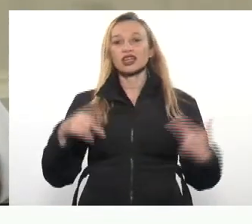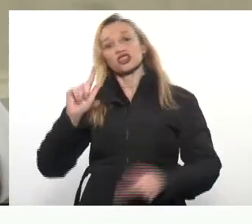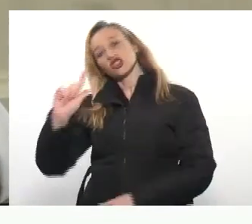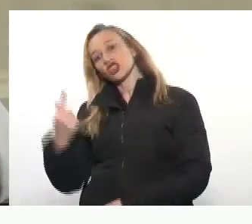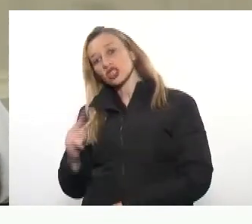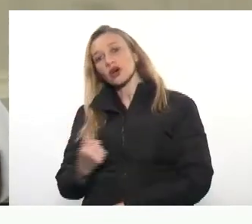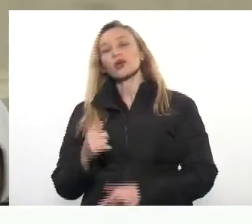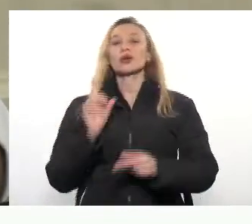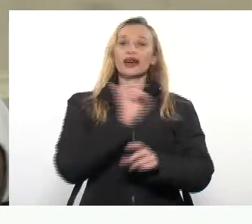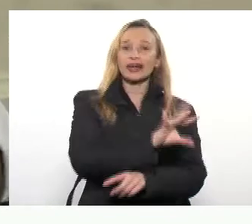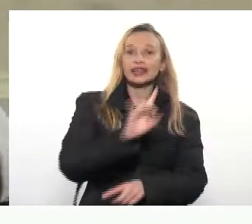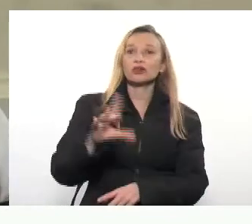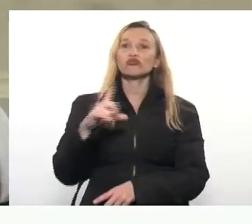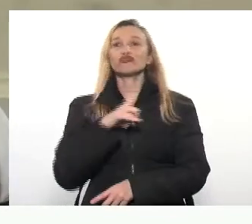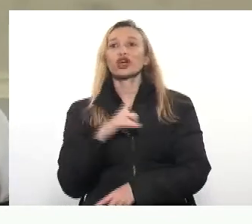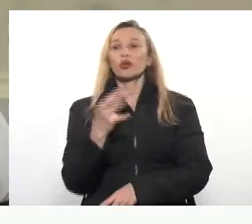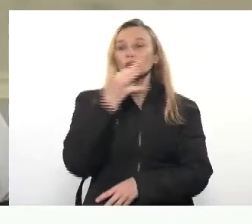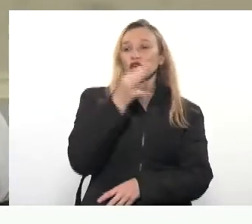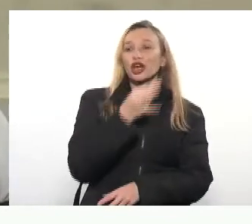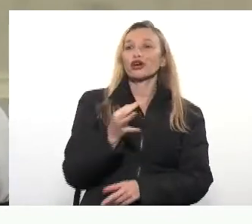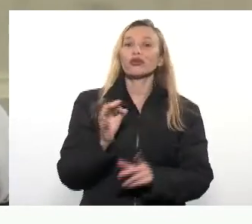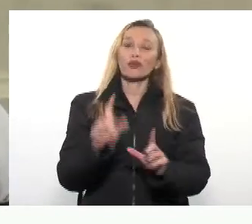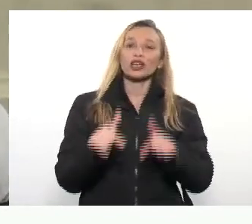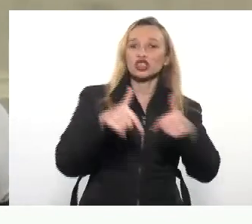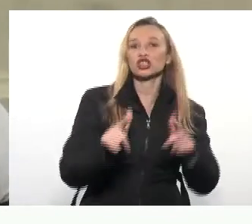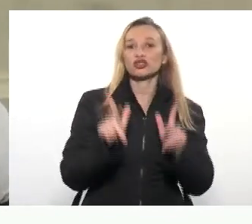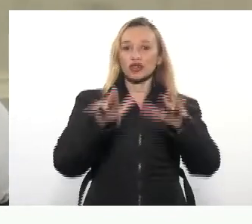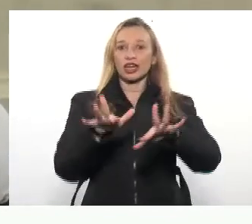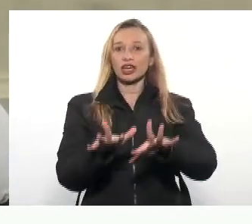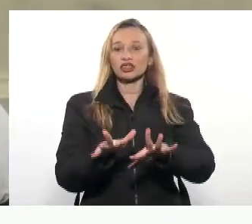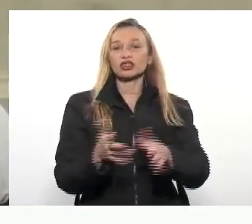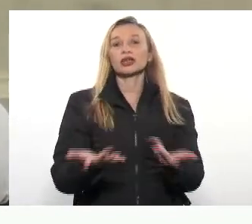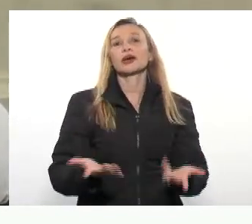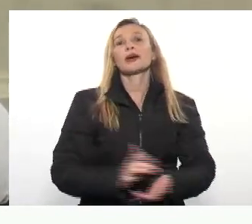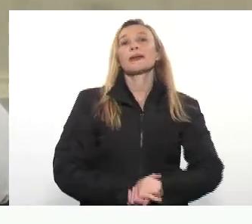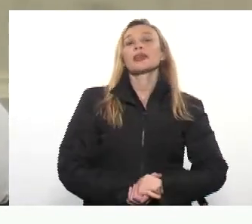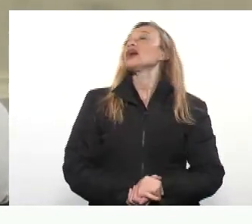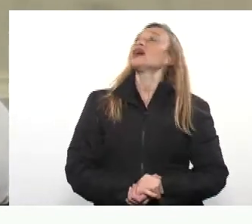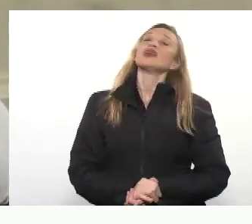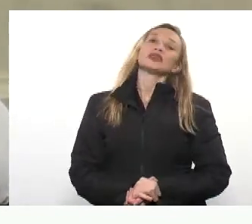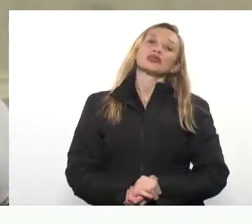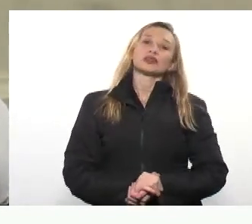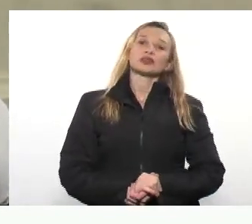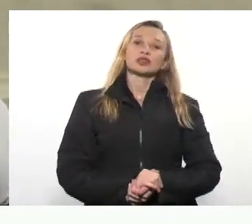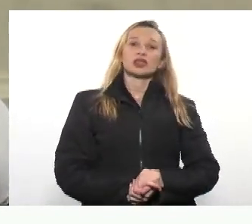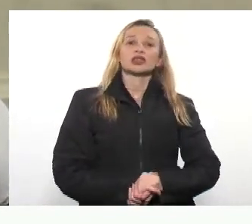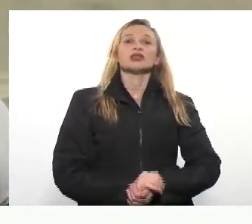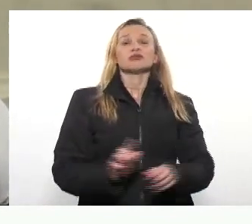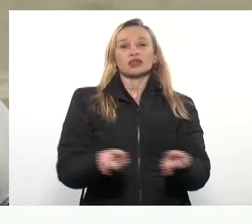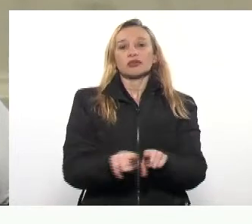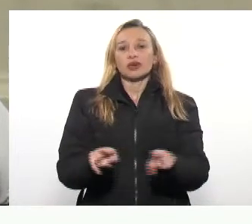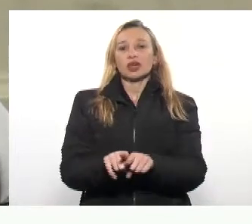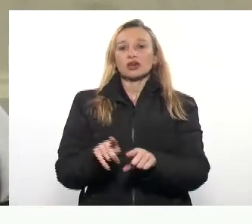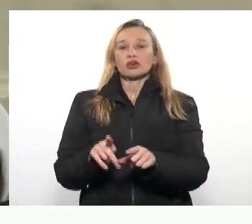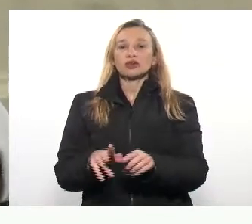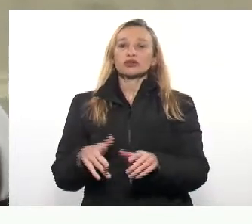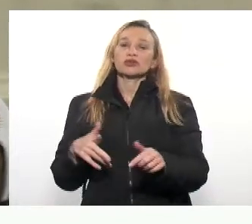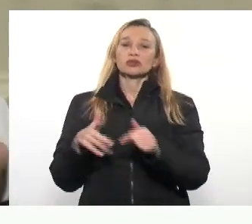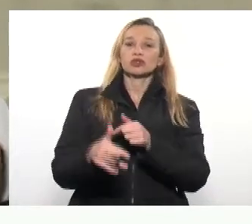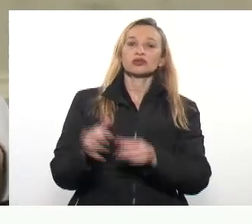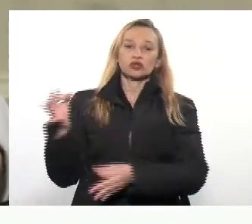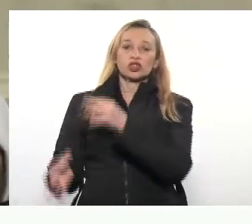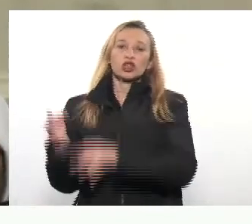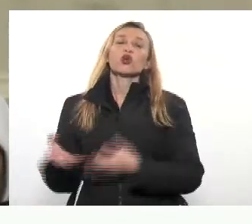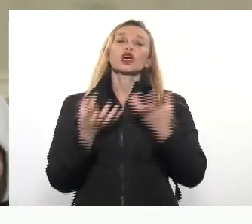cada um tem um critério, uma forma de agir. Também tem a questão também da intromissão do judiciário. Mas eu queria entender